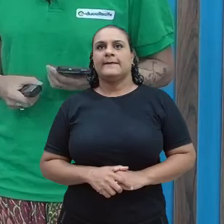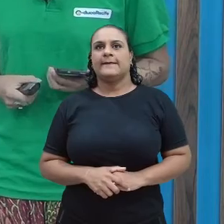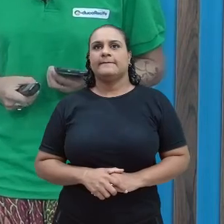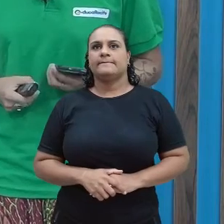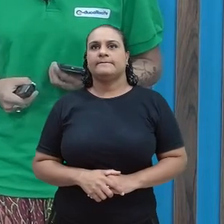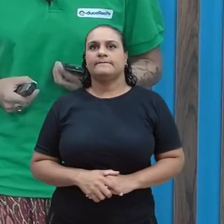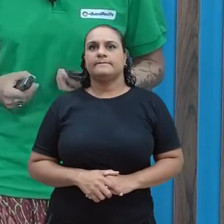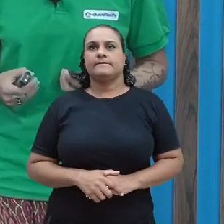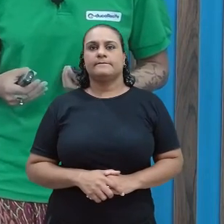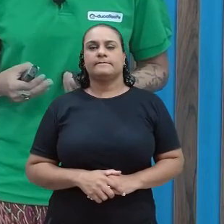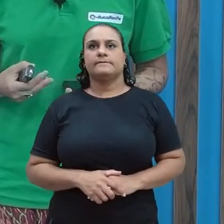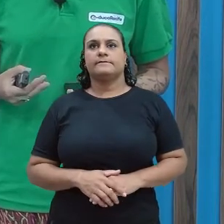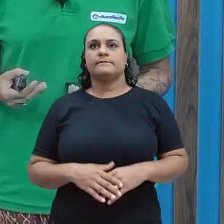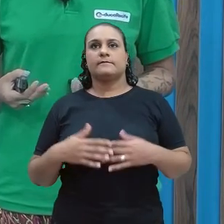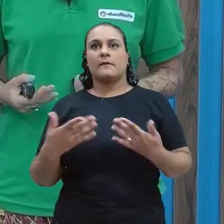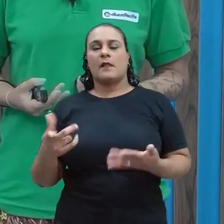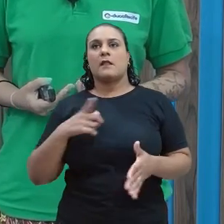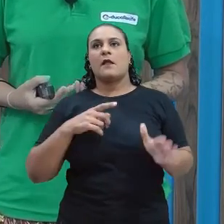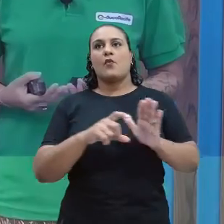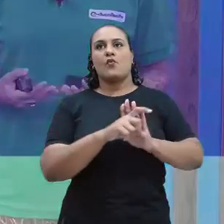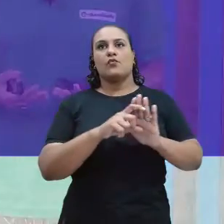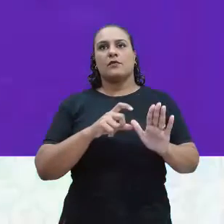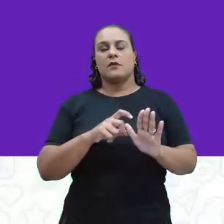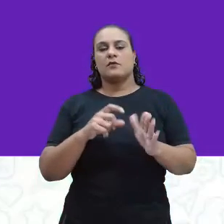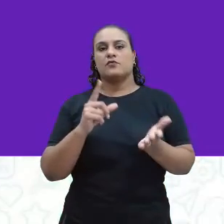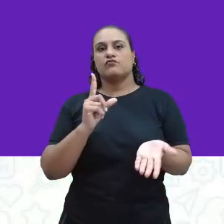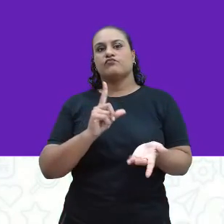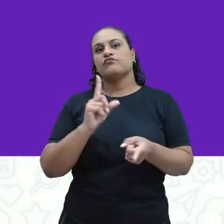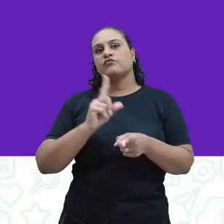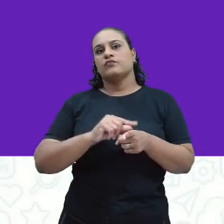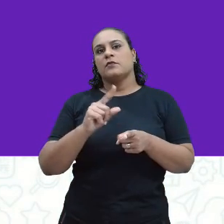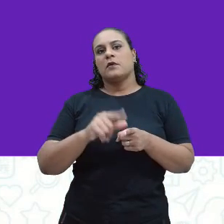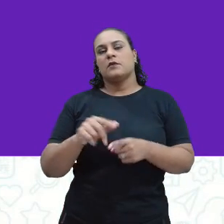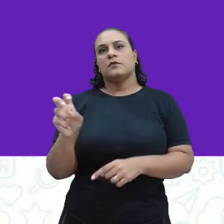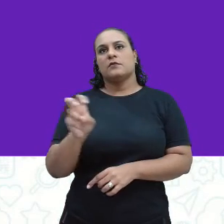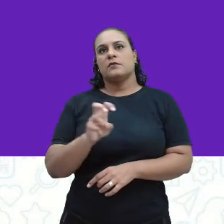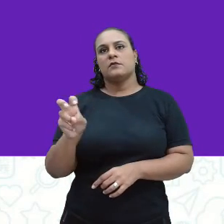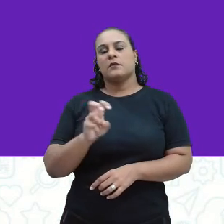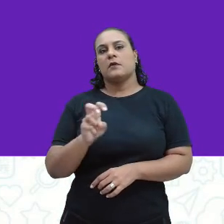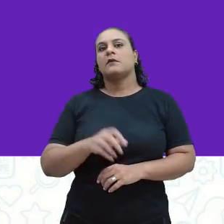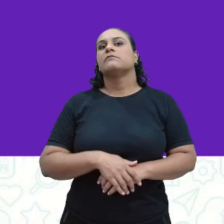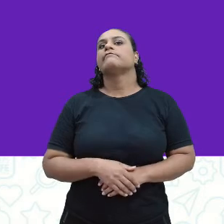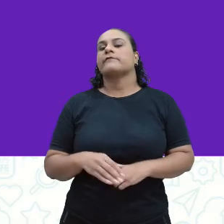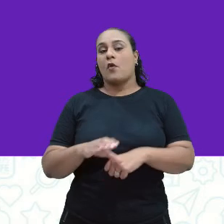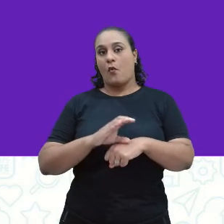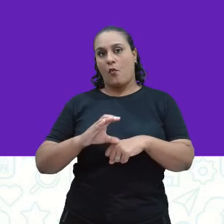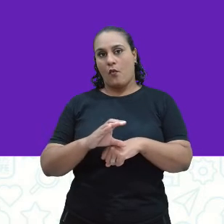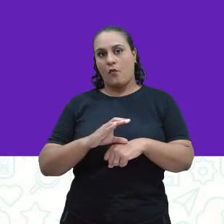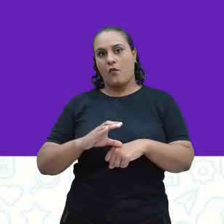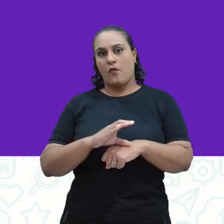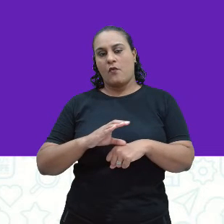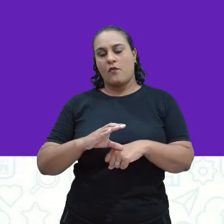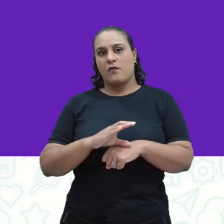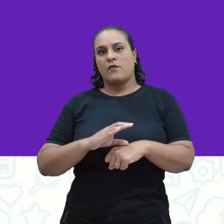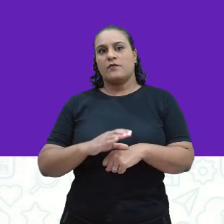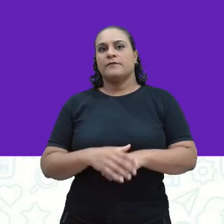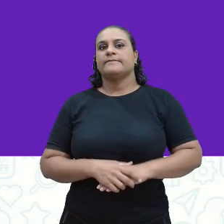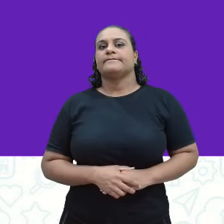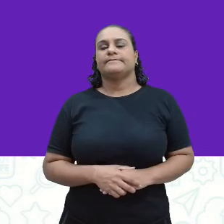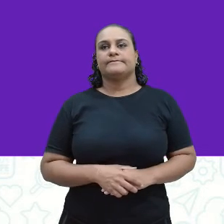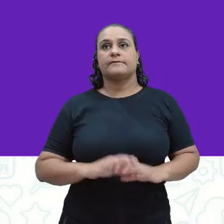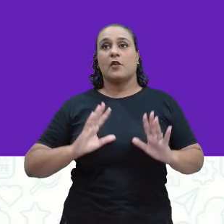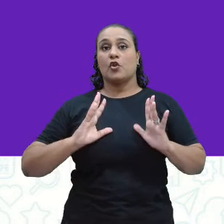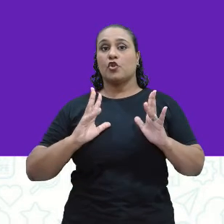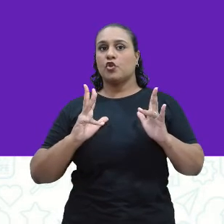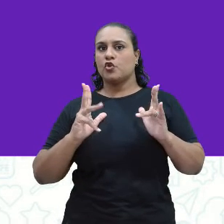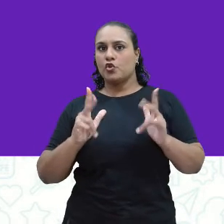Bom, aqui eu trago um trecho, né, do artigo 5º da Constituição Federal, aí é uma lei, né, que todos são